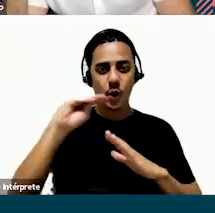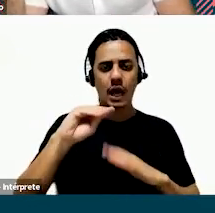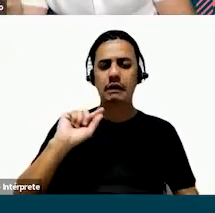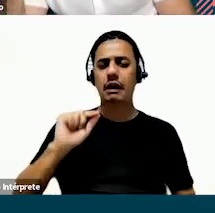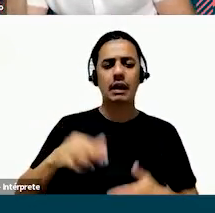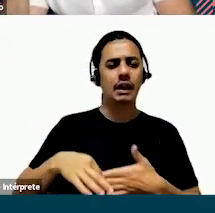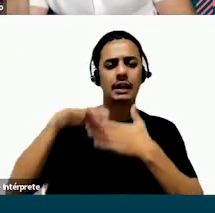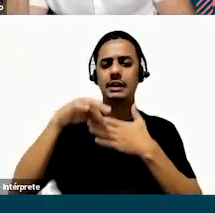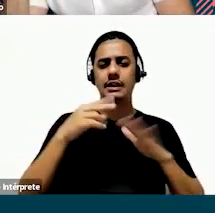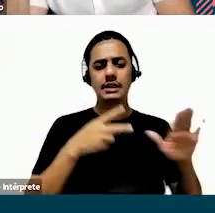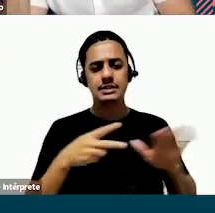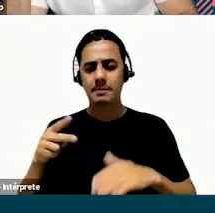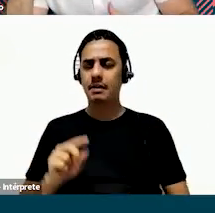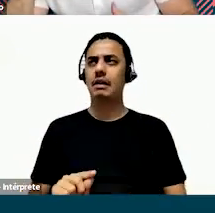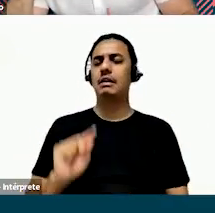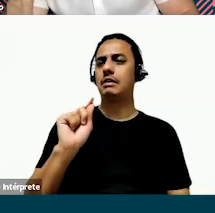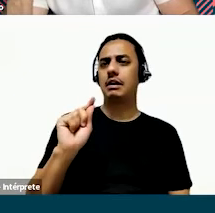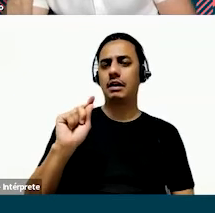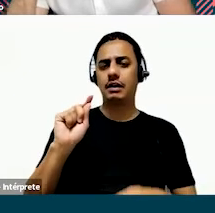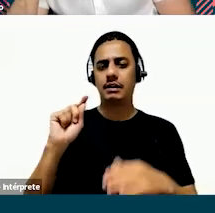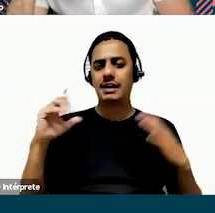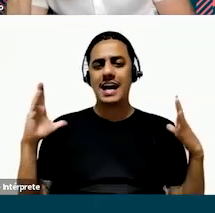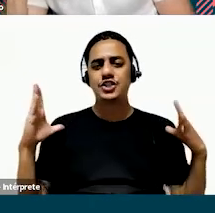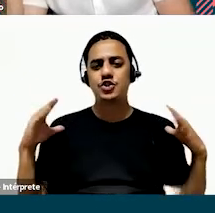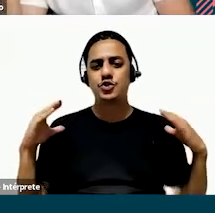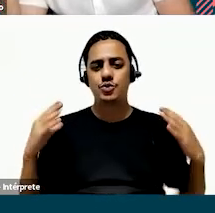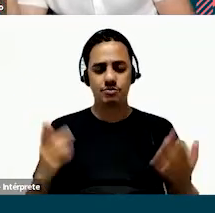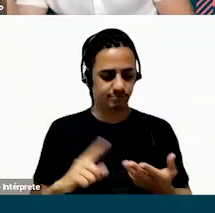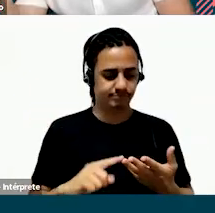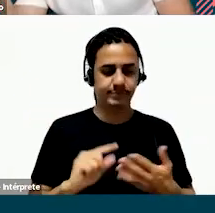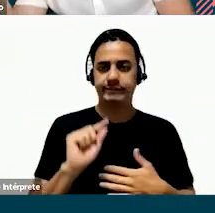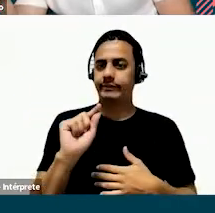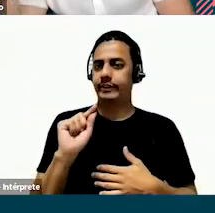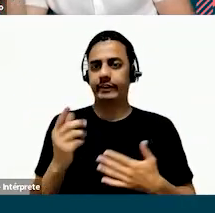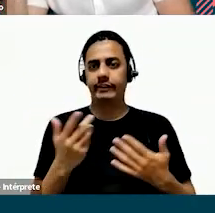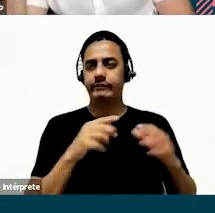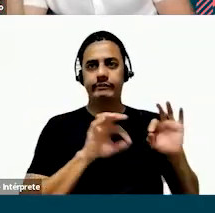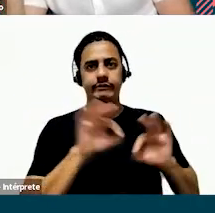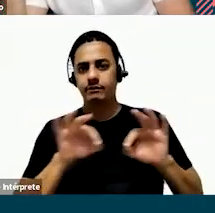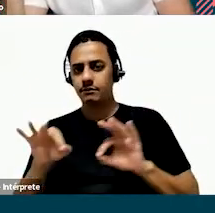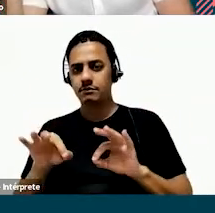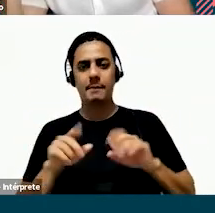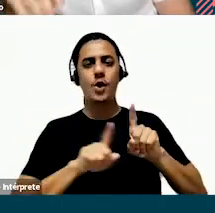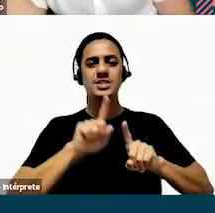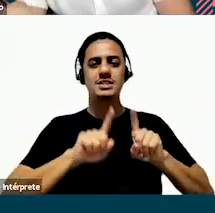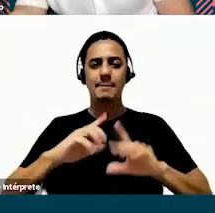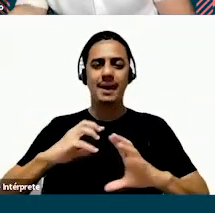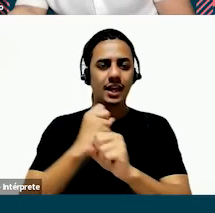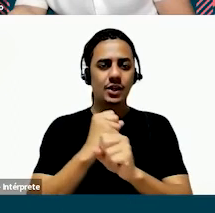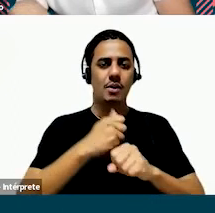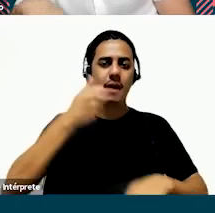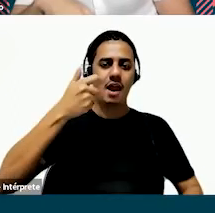colocar quem foi o líder da semana, quem foi o anjo, fazer o processamento dos eventos, o processamento do